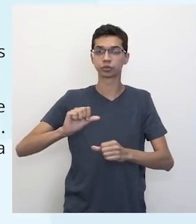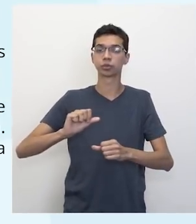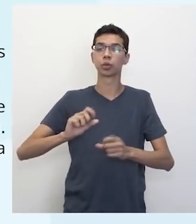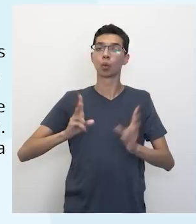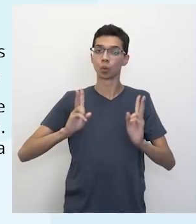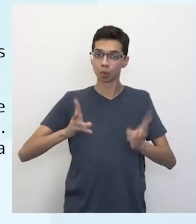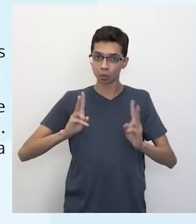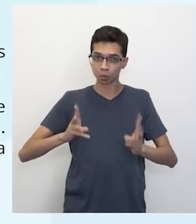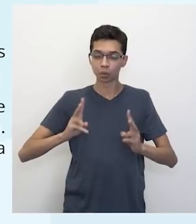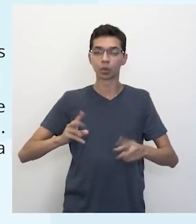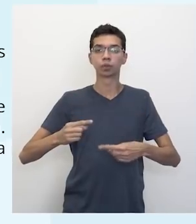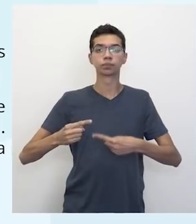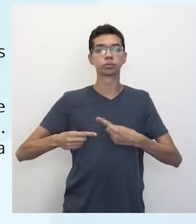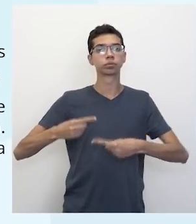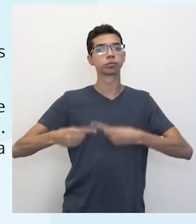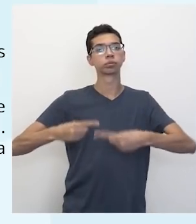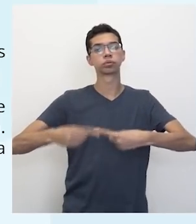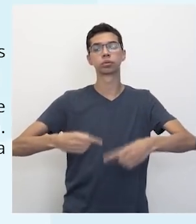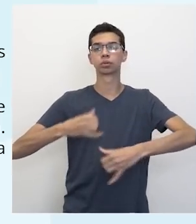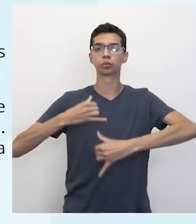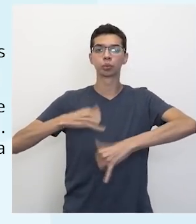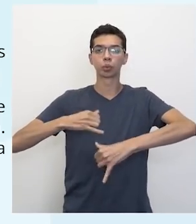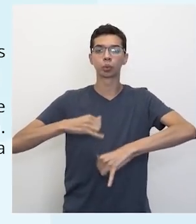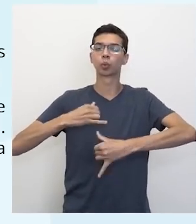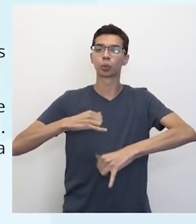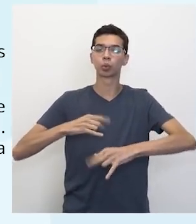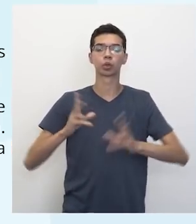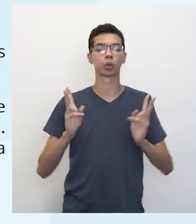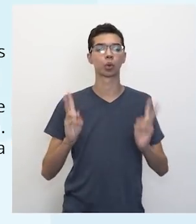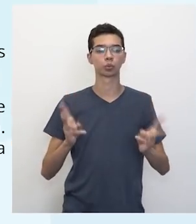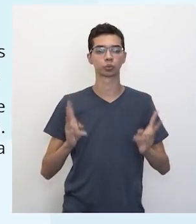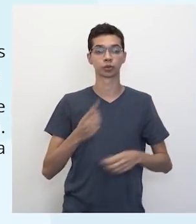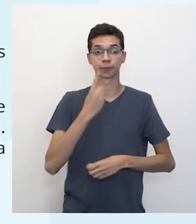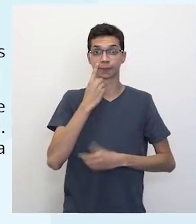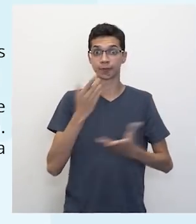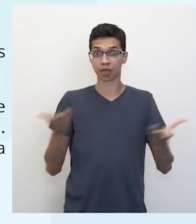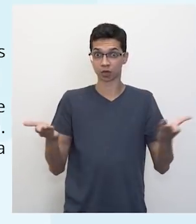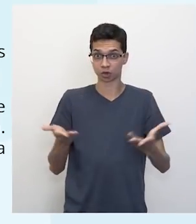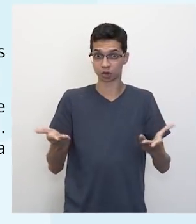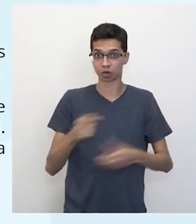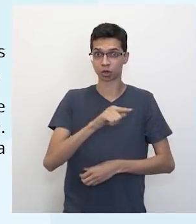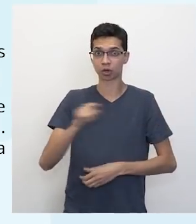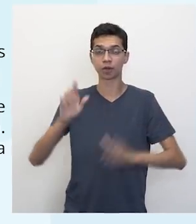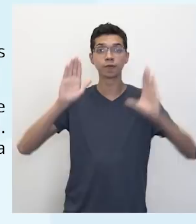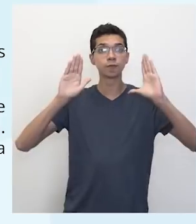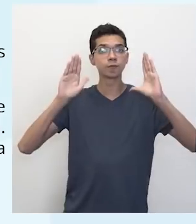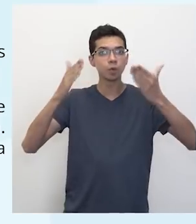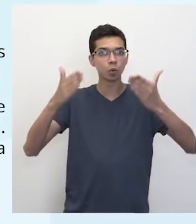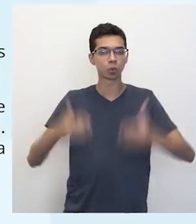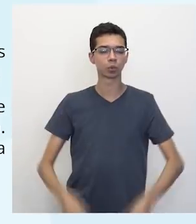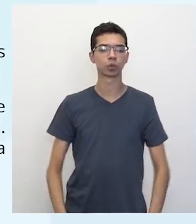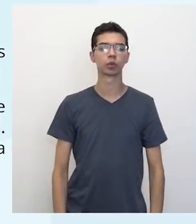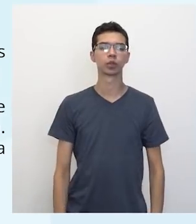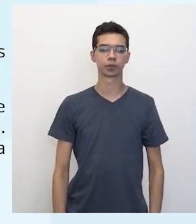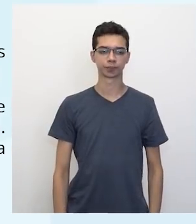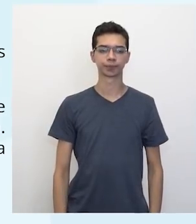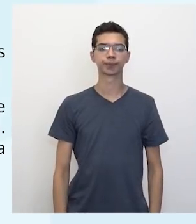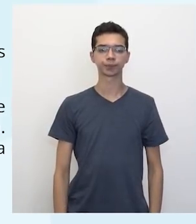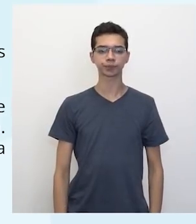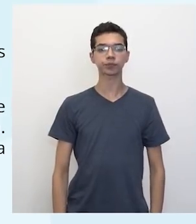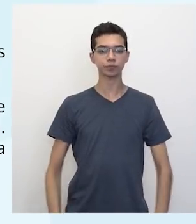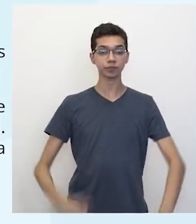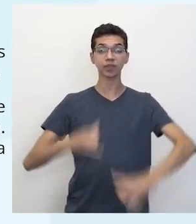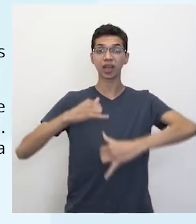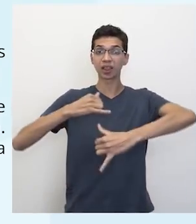a quantidade de energia permanece constante. Gente, aqui eu tenho que focar no seguinte. A energia, ela tem que estar num